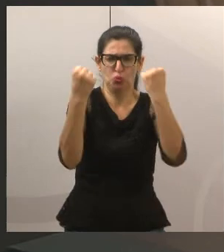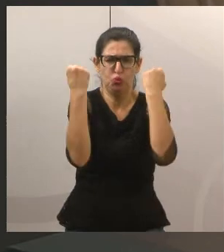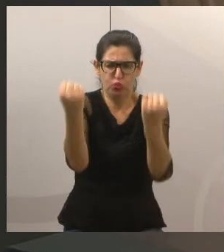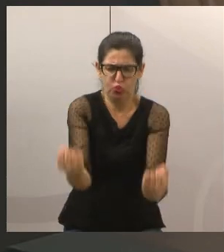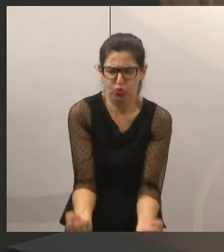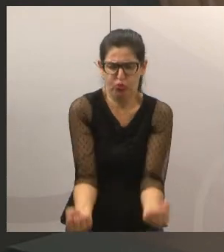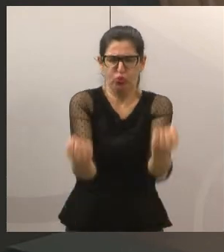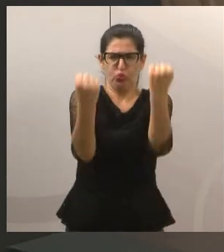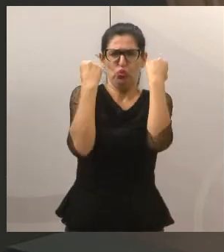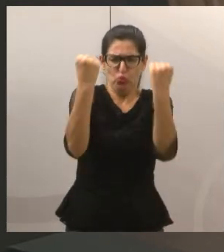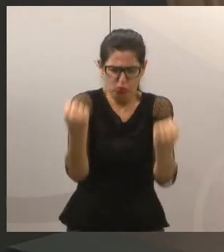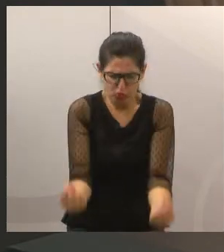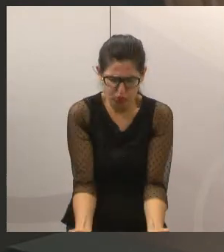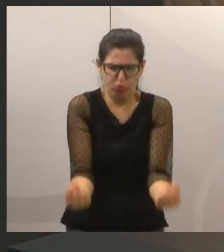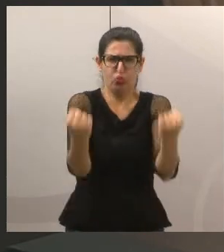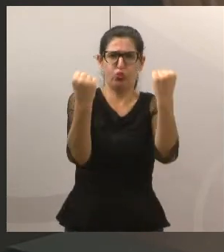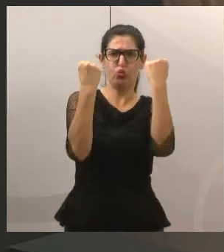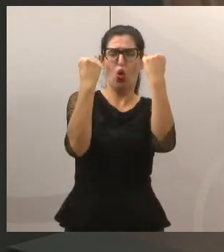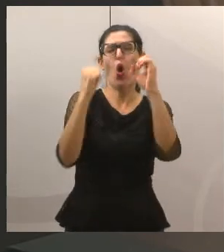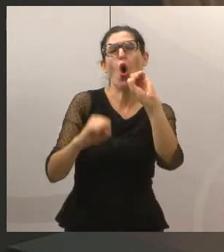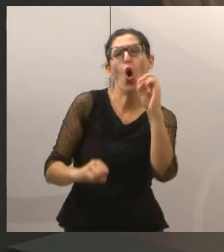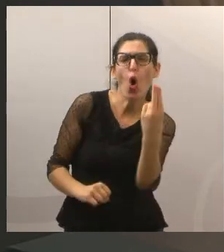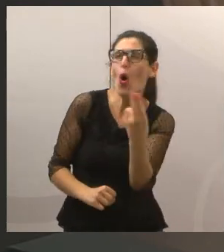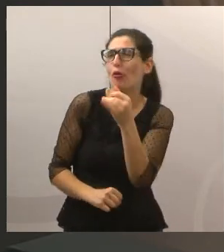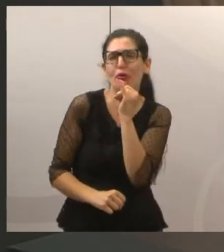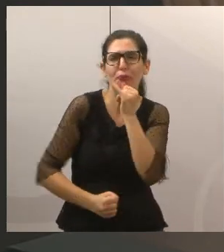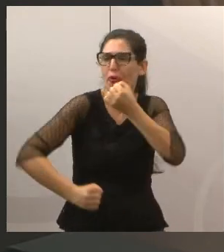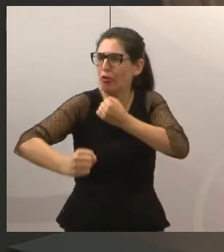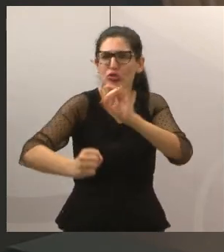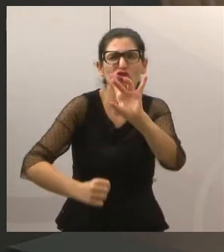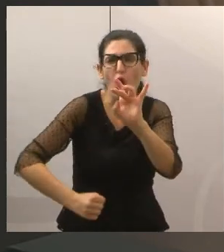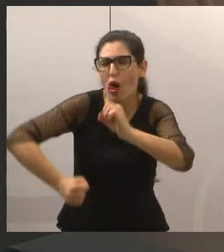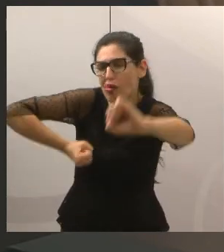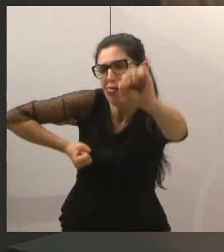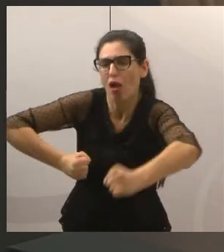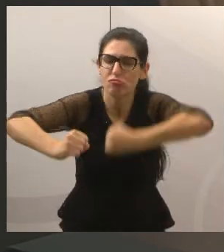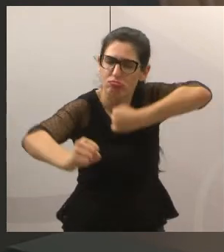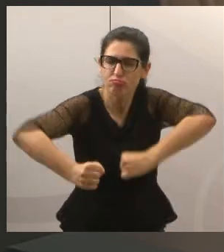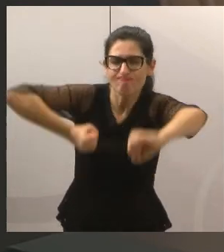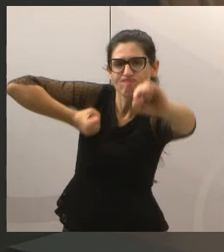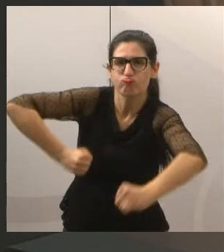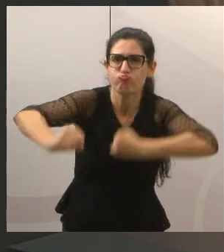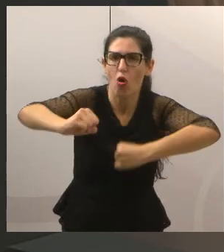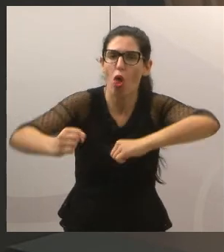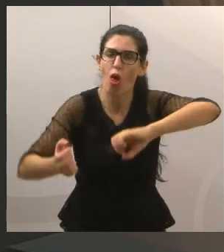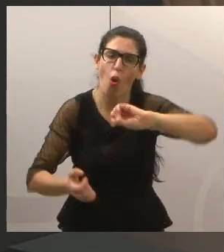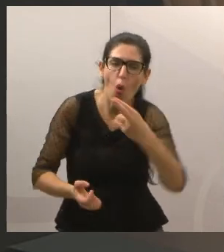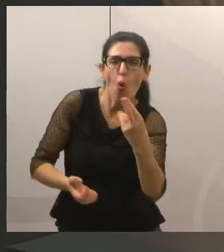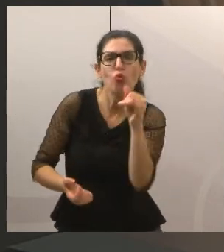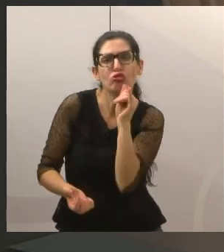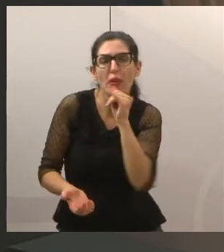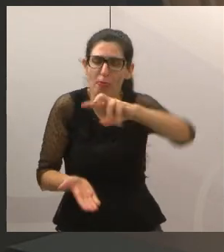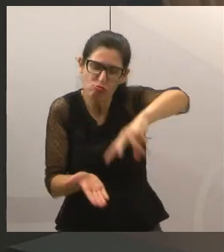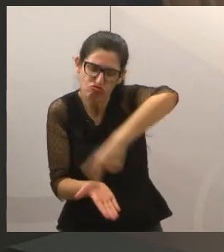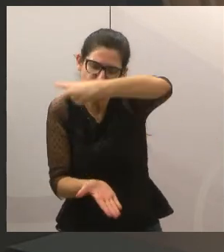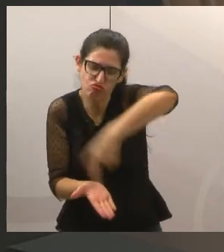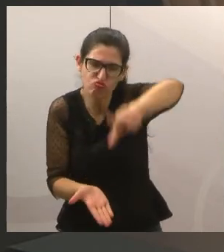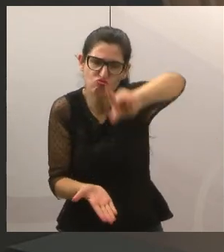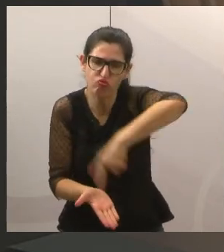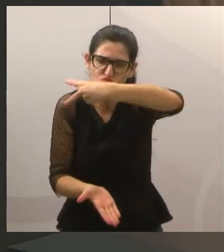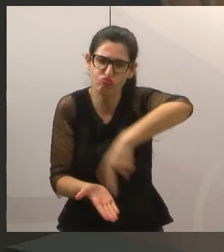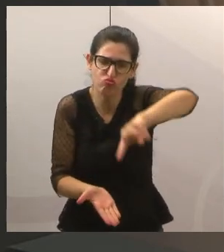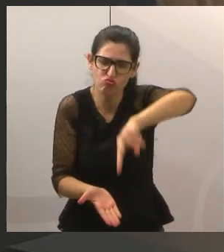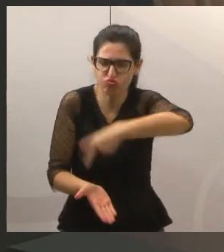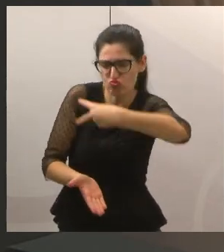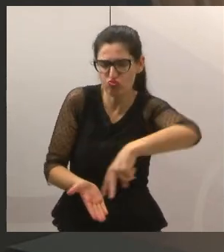uma outra área de novo, novamente, e ficar tudo isso para mais para frente, uma vez que a promessa nossa como vereador